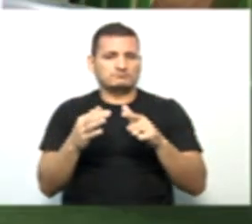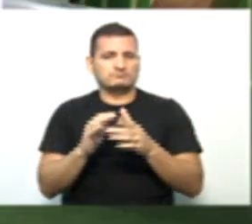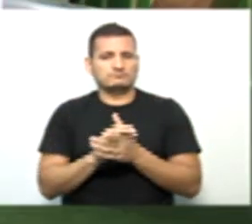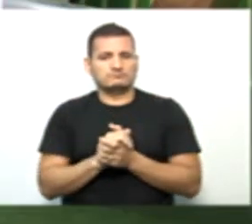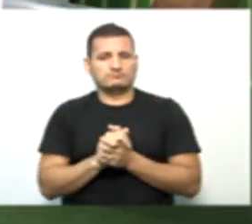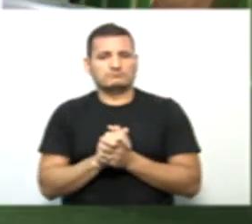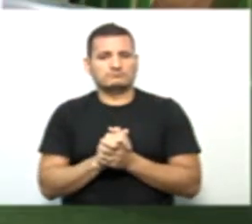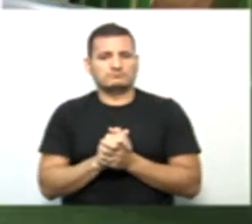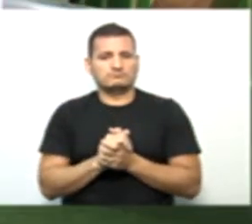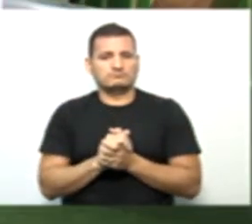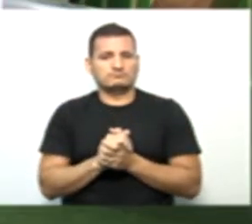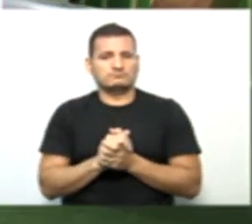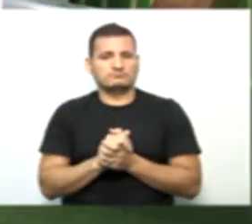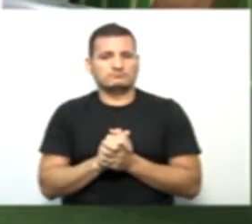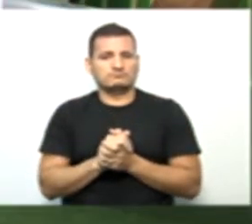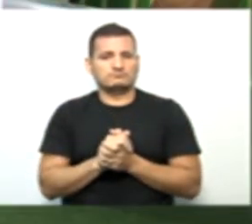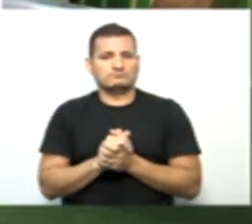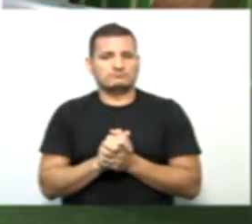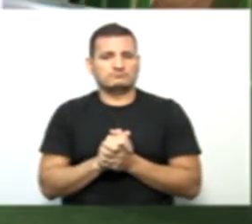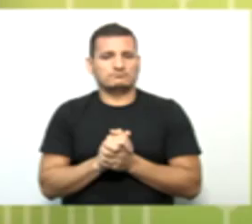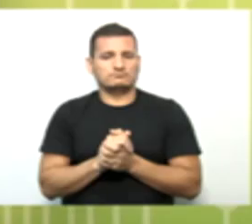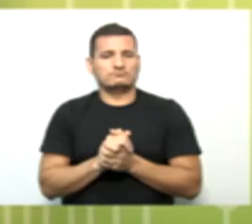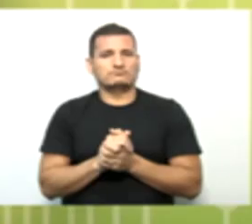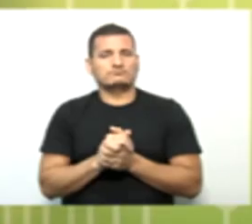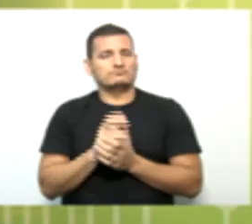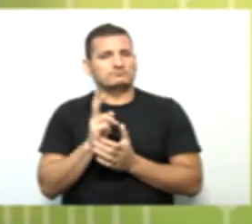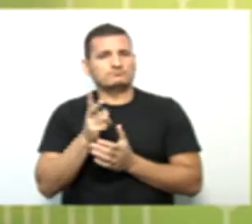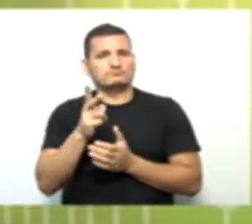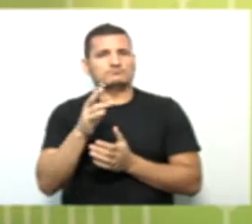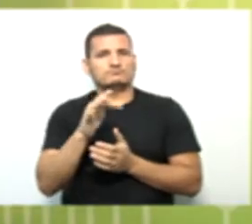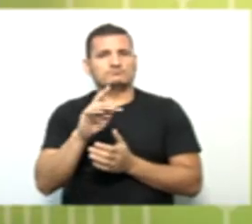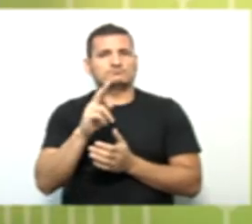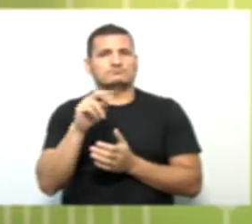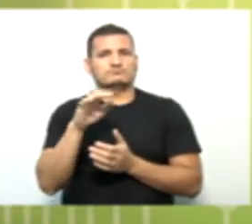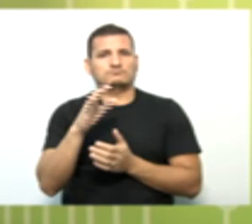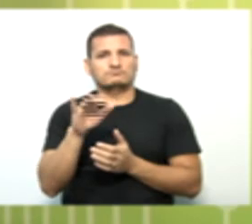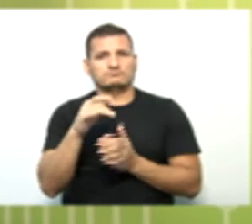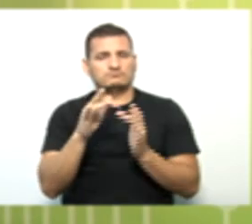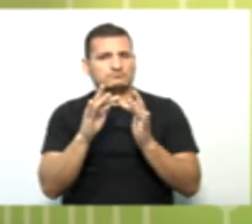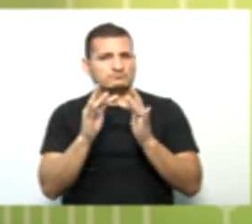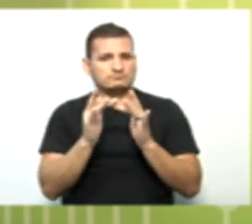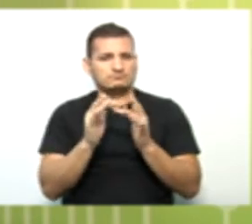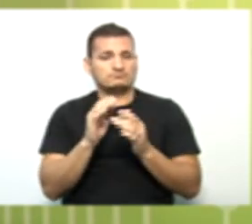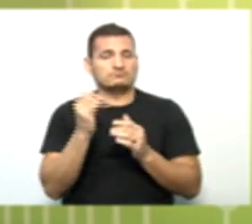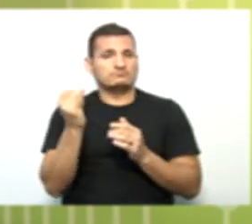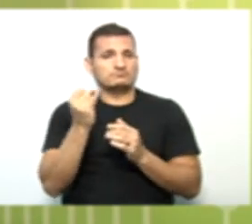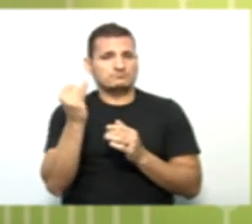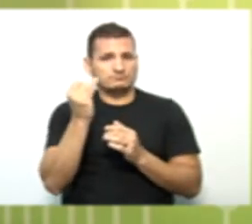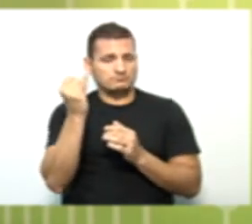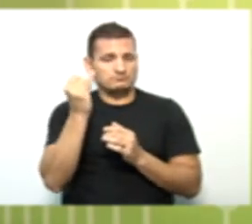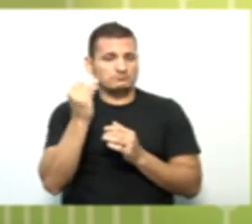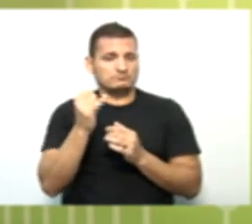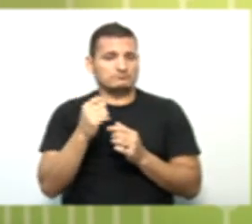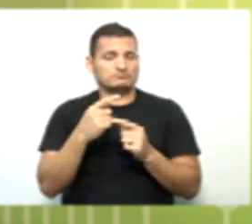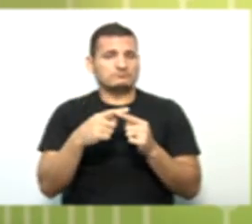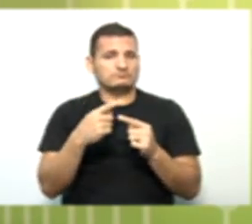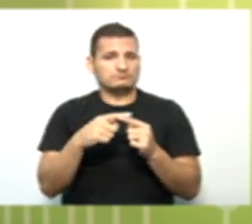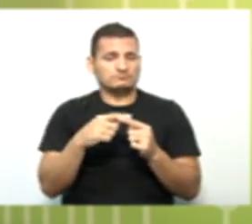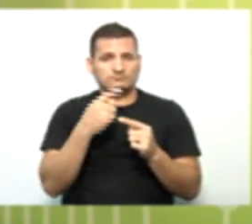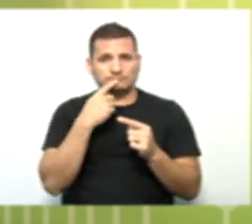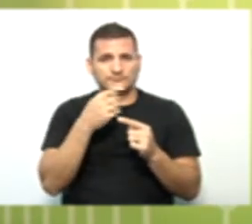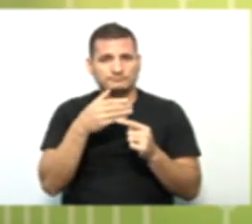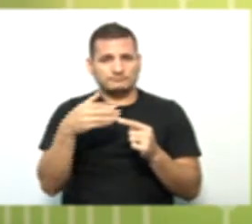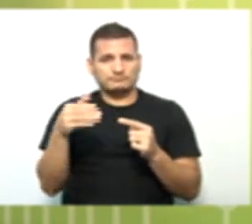com funções, né? Muito Tem importante. mais um pouquinho ainda. Então, é muito importante, porque a nossa prova agora daqui a alguns instantes,